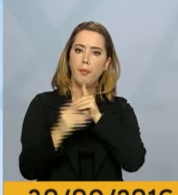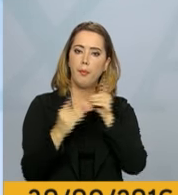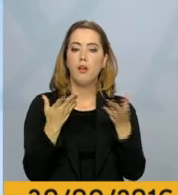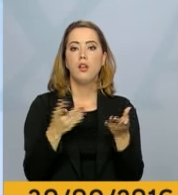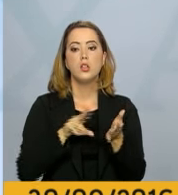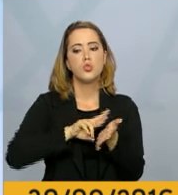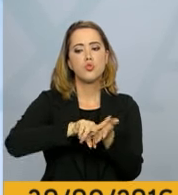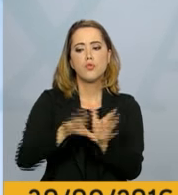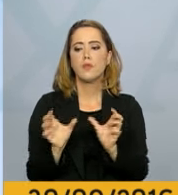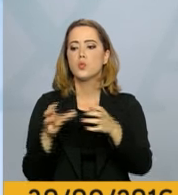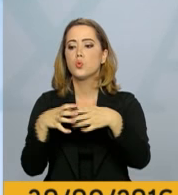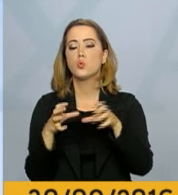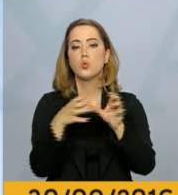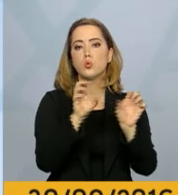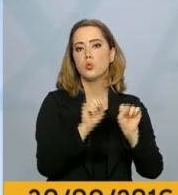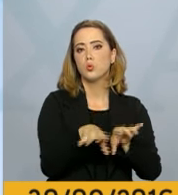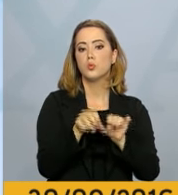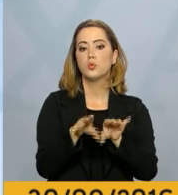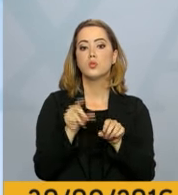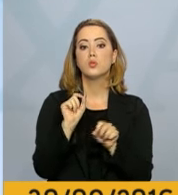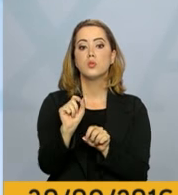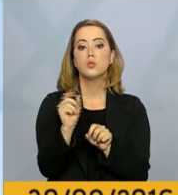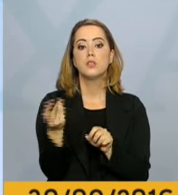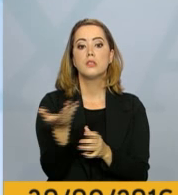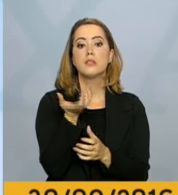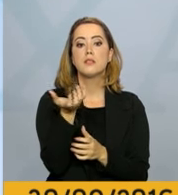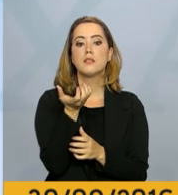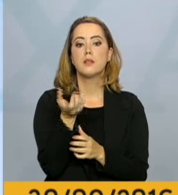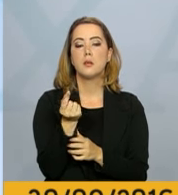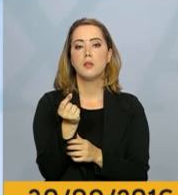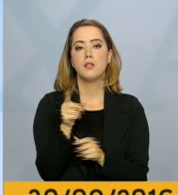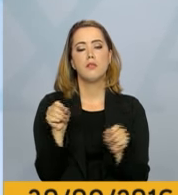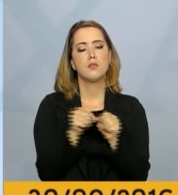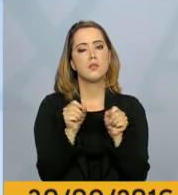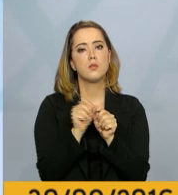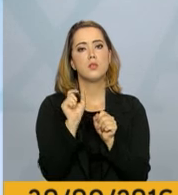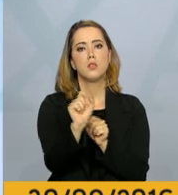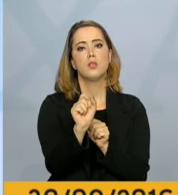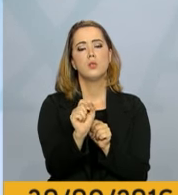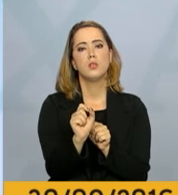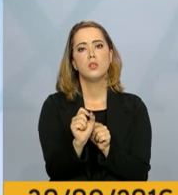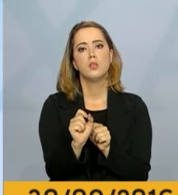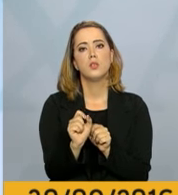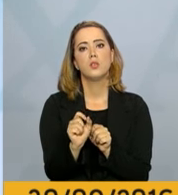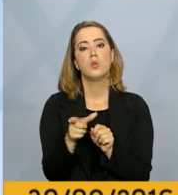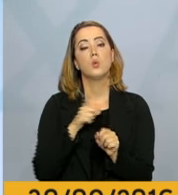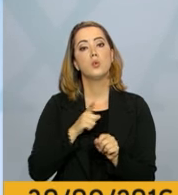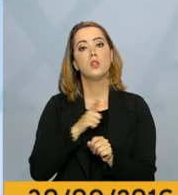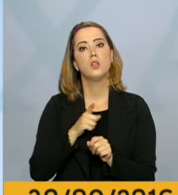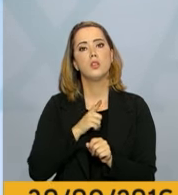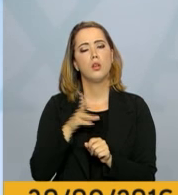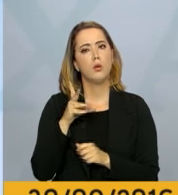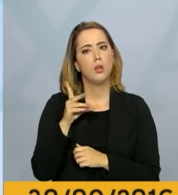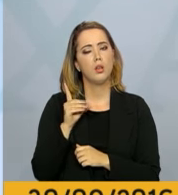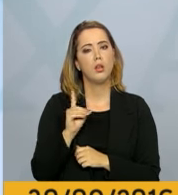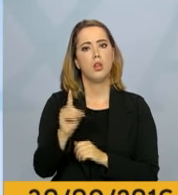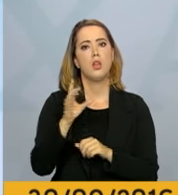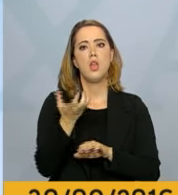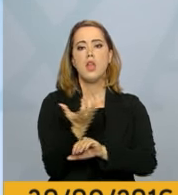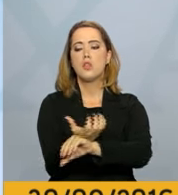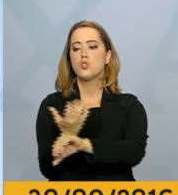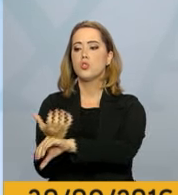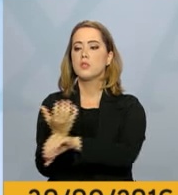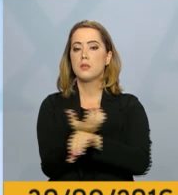foros educacionais. O que é que se pretendia? Pretendia-se precisamente fazer com que haja disciplinas obrigatórias por um